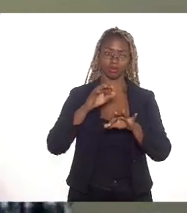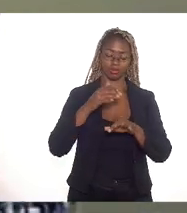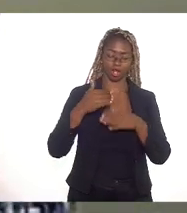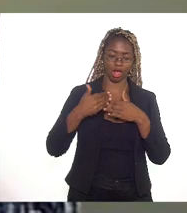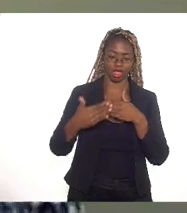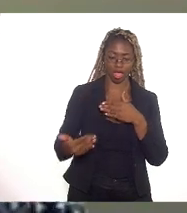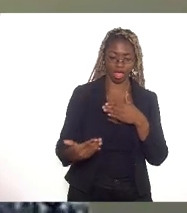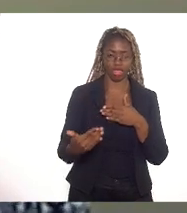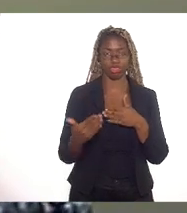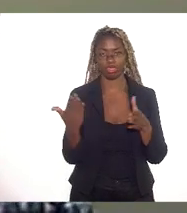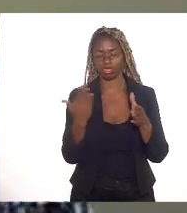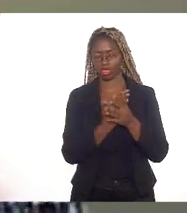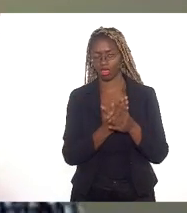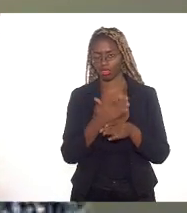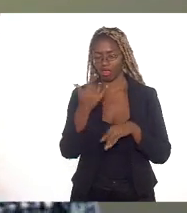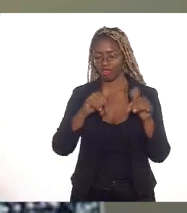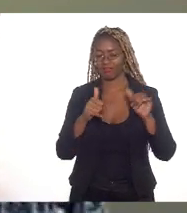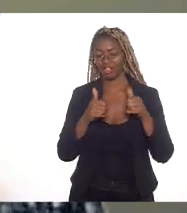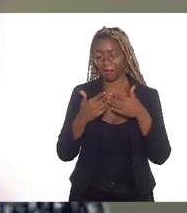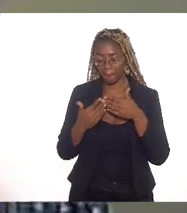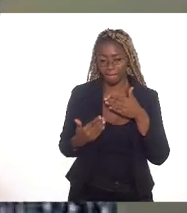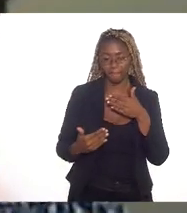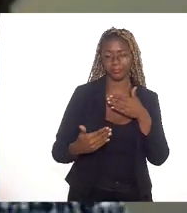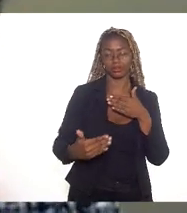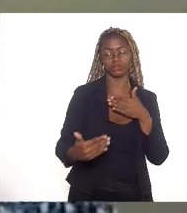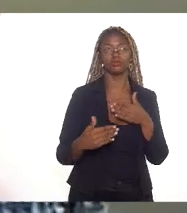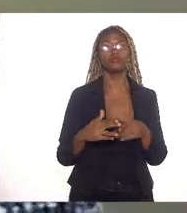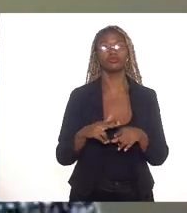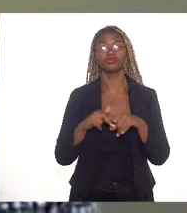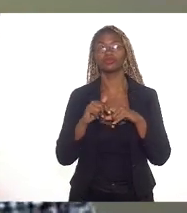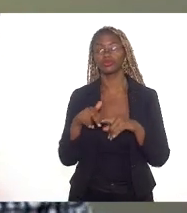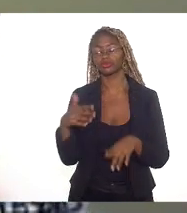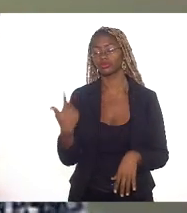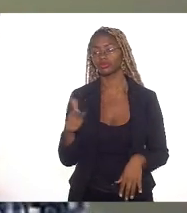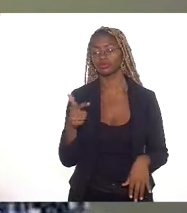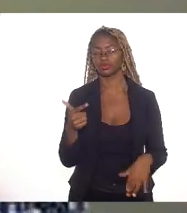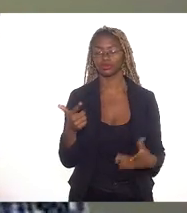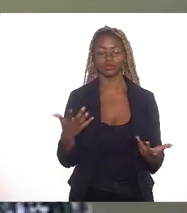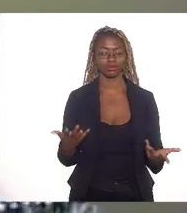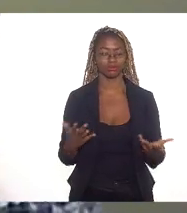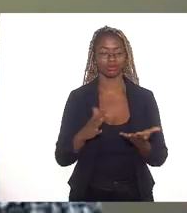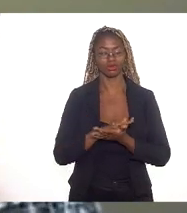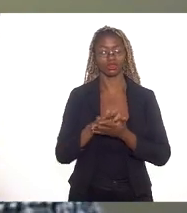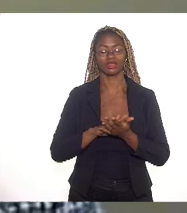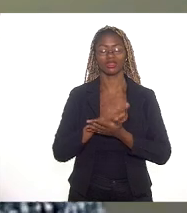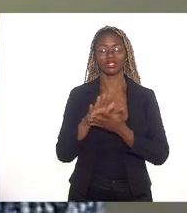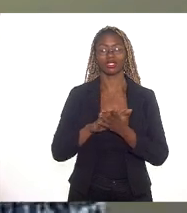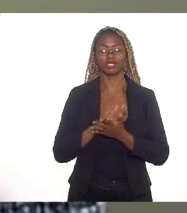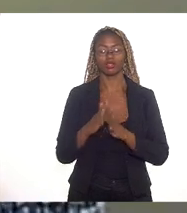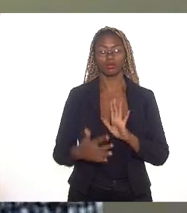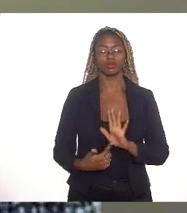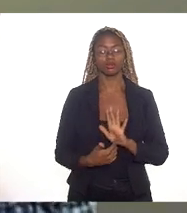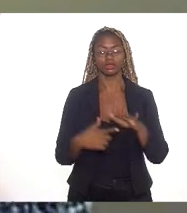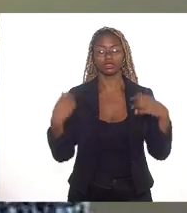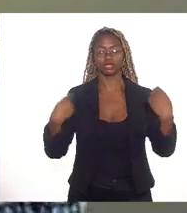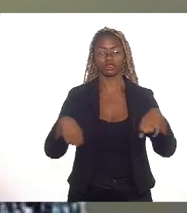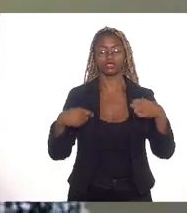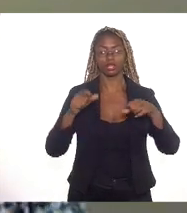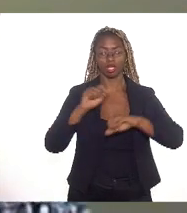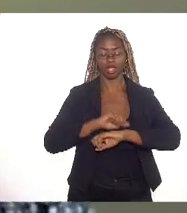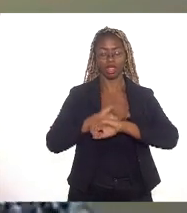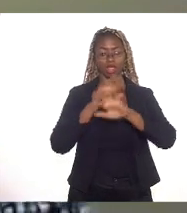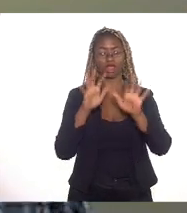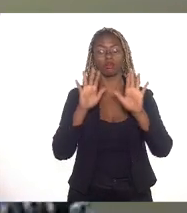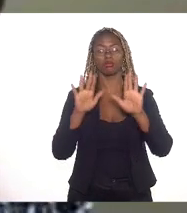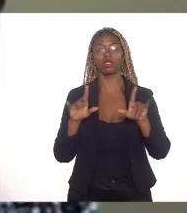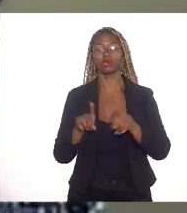amplamente para que não ficasse nenhum resquício, né, que não representasse a necessidade da transparência, mas